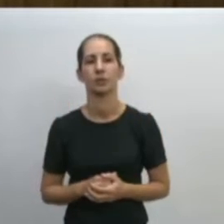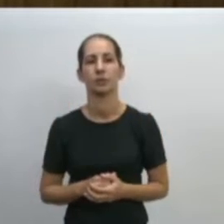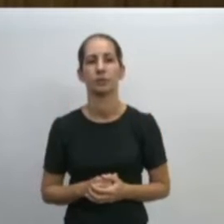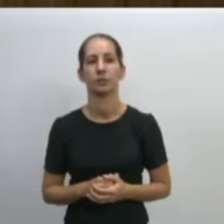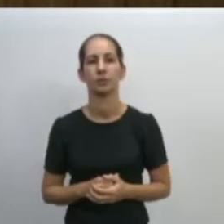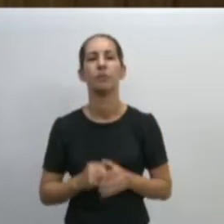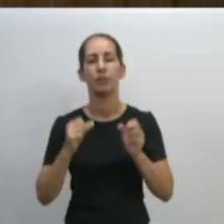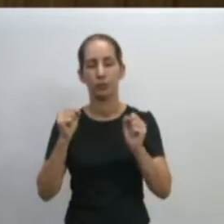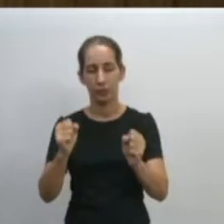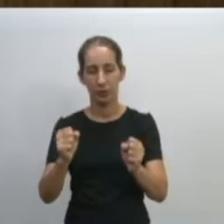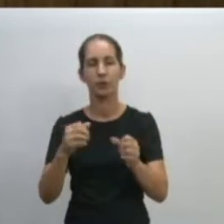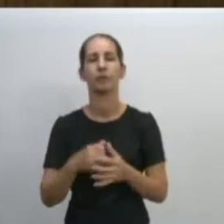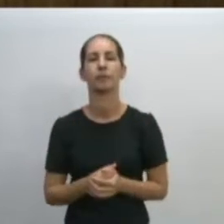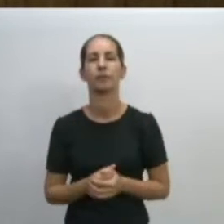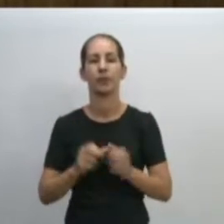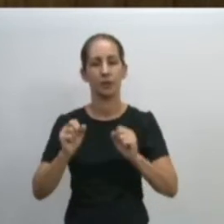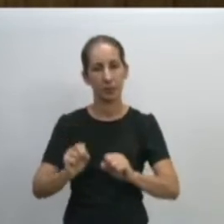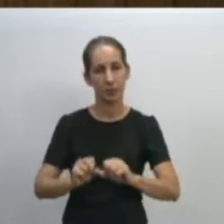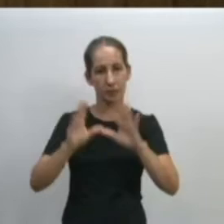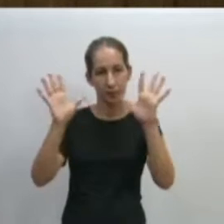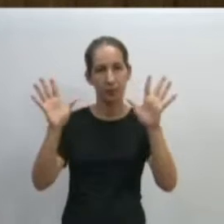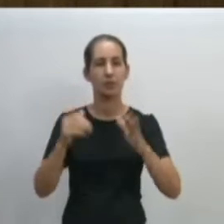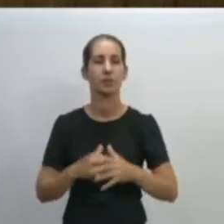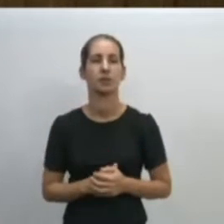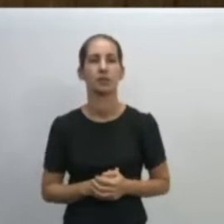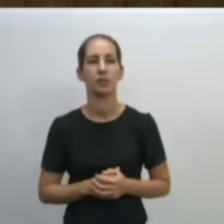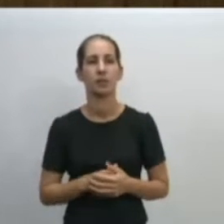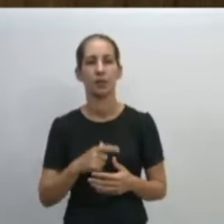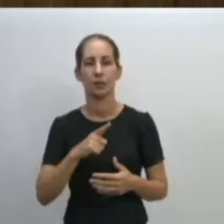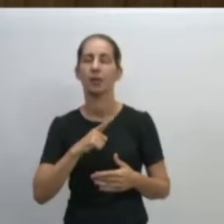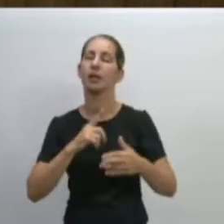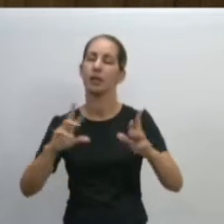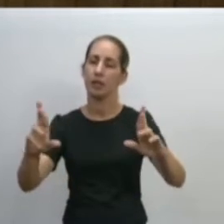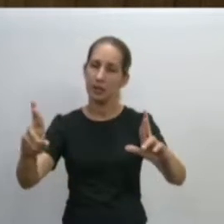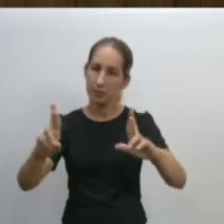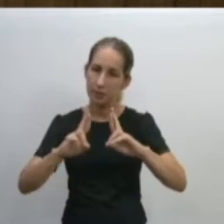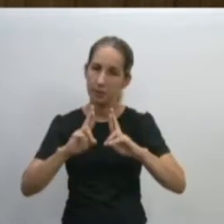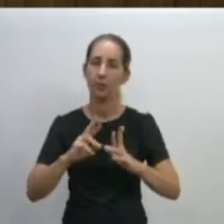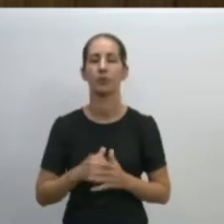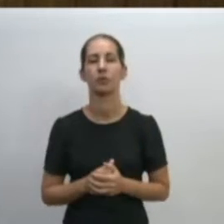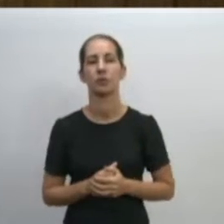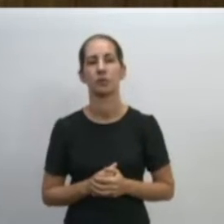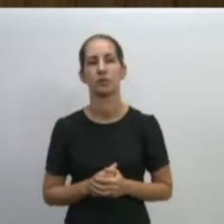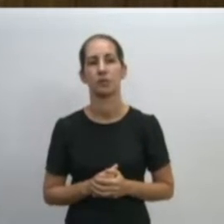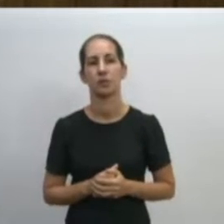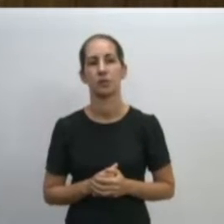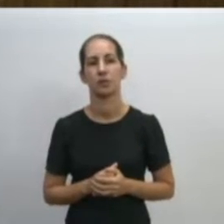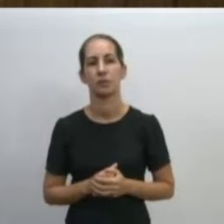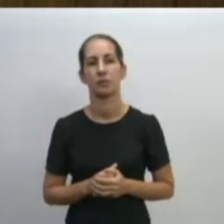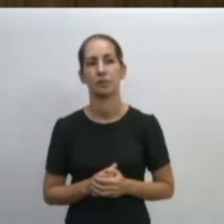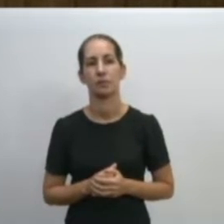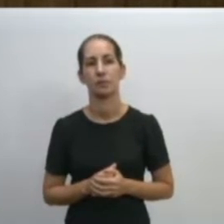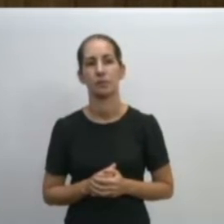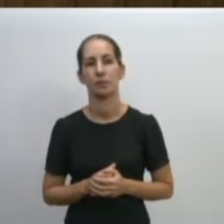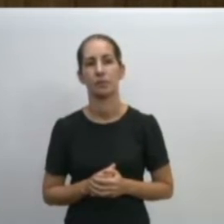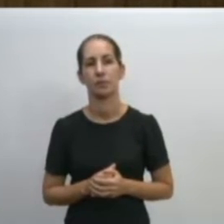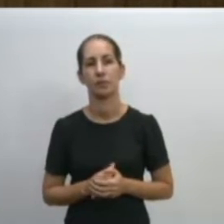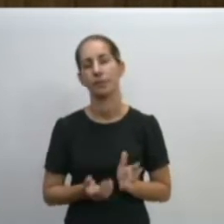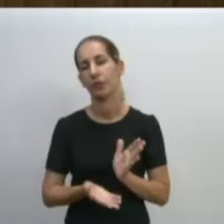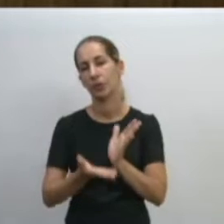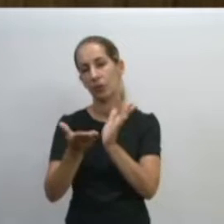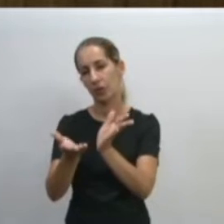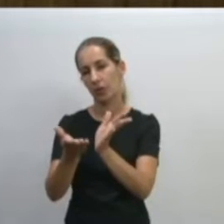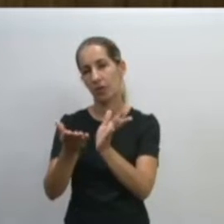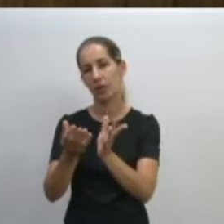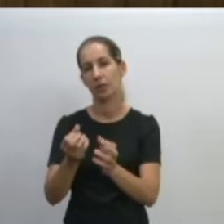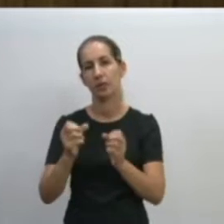e poder realmente ter a transparência, ter as respostas sendo colocadas de uma forma